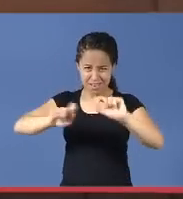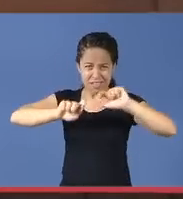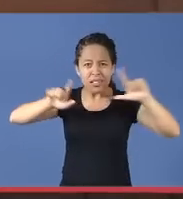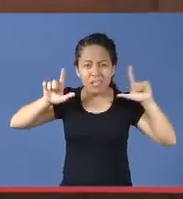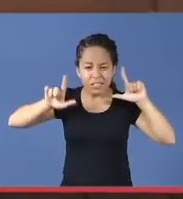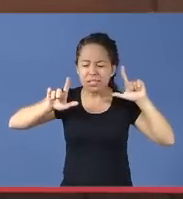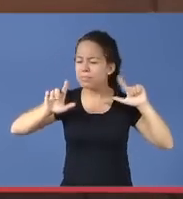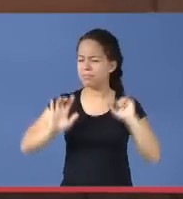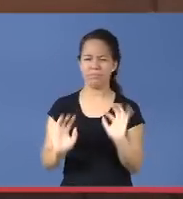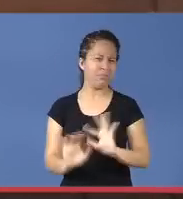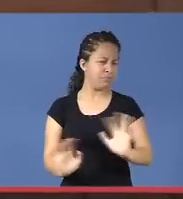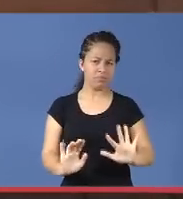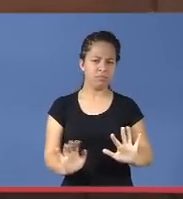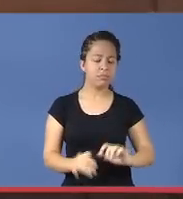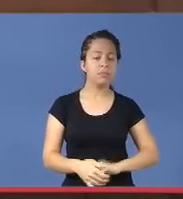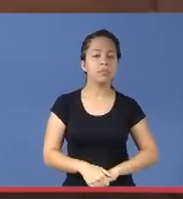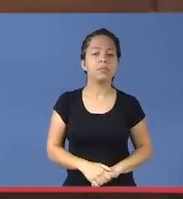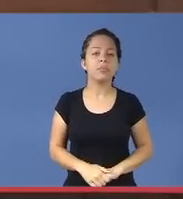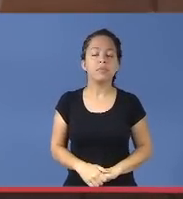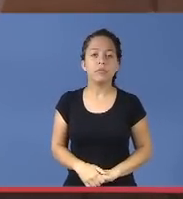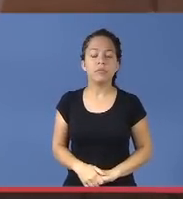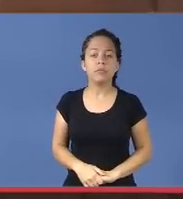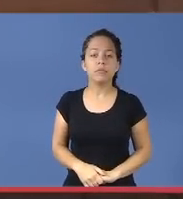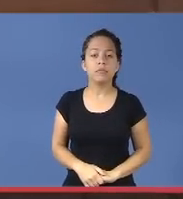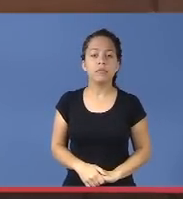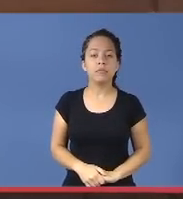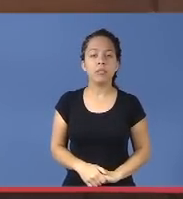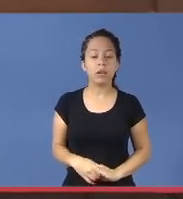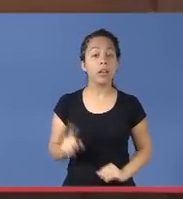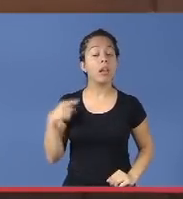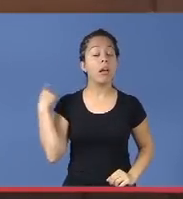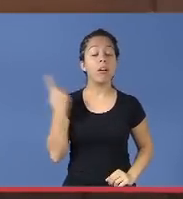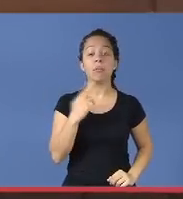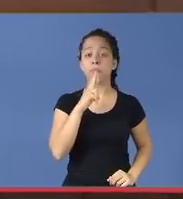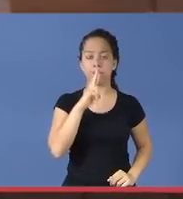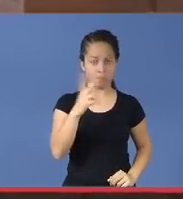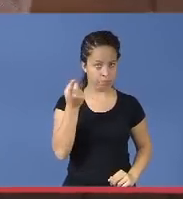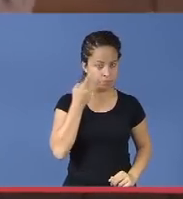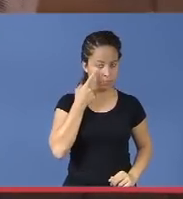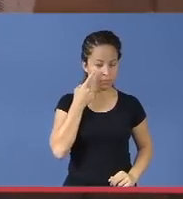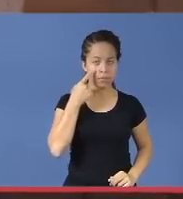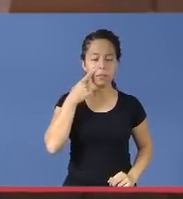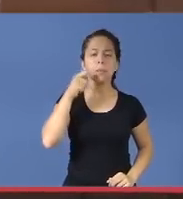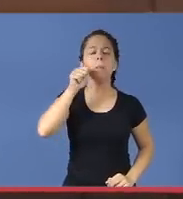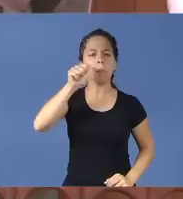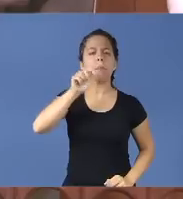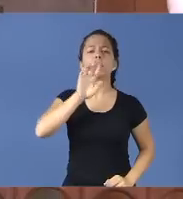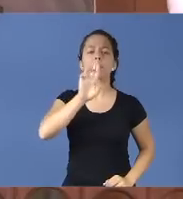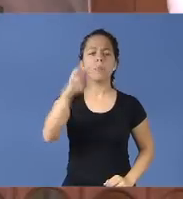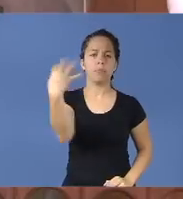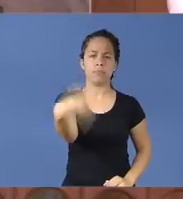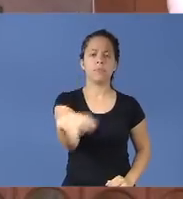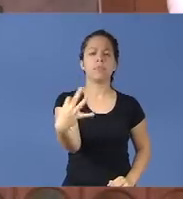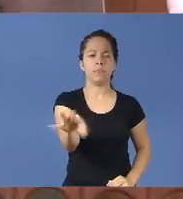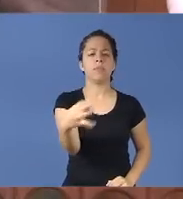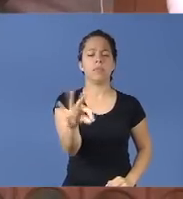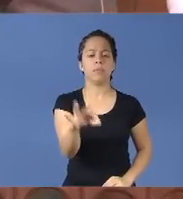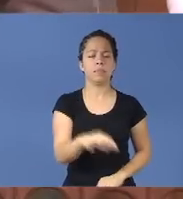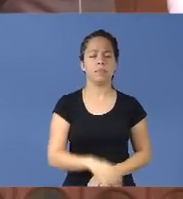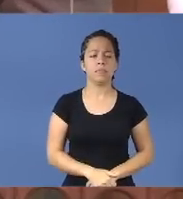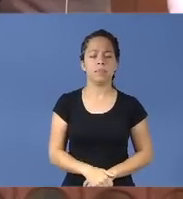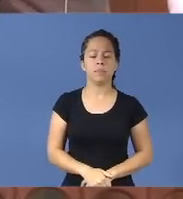Vamos lá. A nossa resposta... Então vamos apresentar os irmãos agora. Foi em cima, a irmã acertou, foi em cima. A restauração da aliança, foi